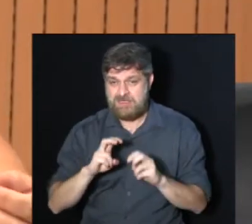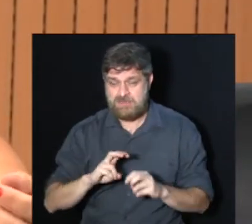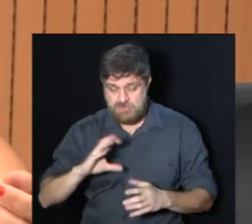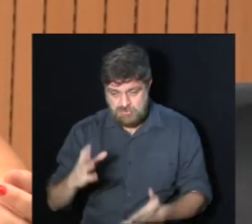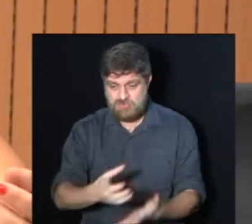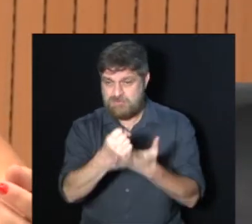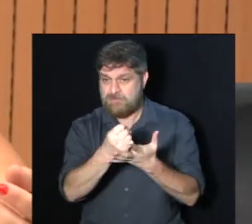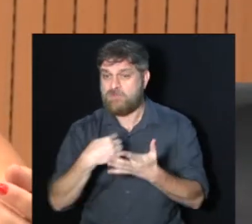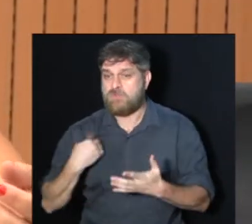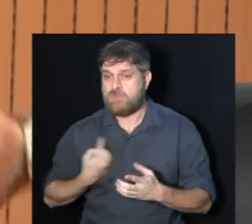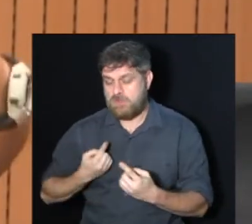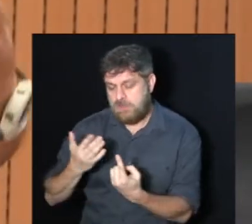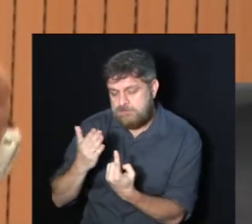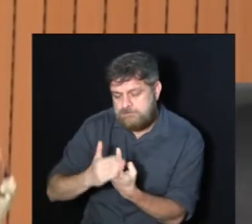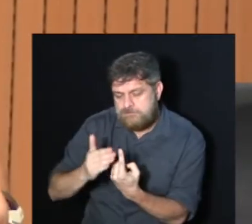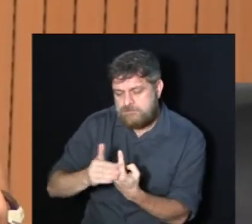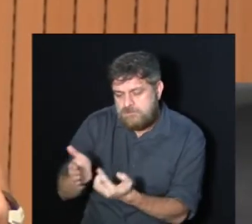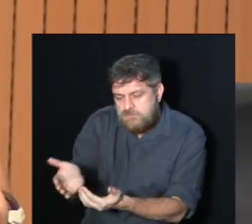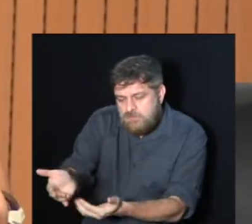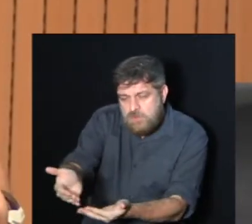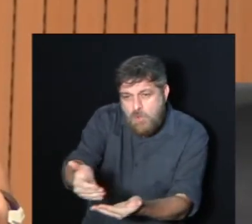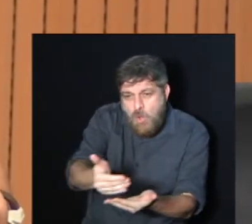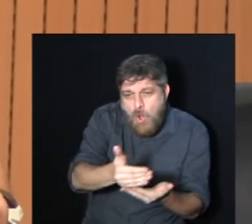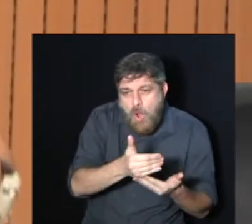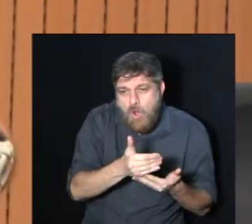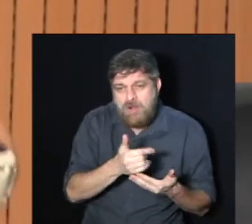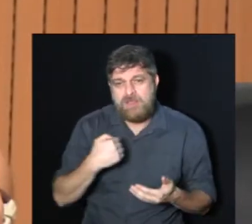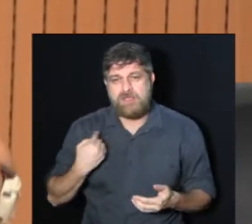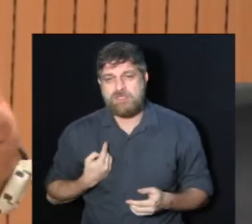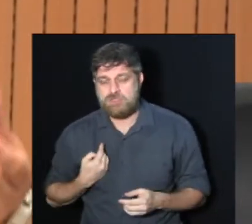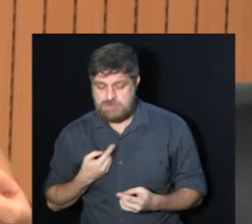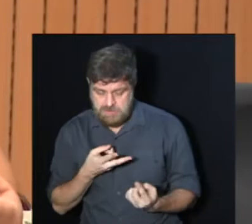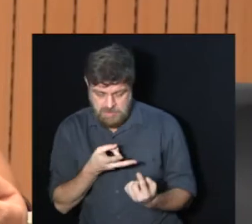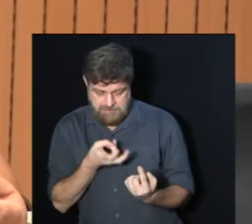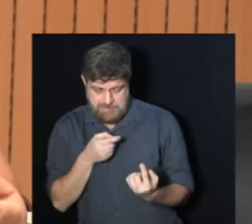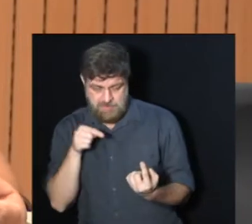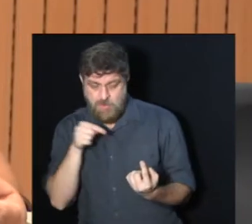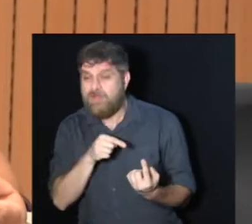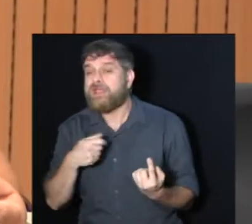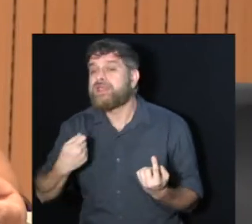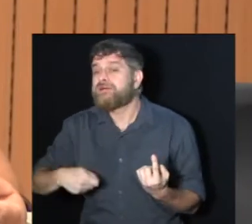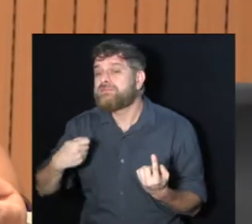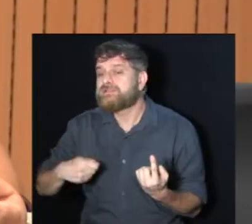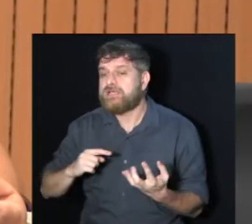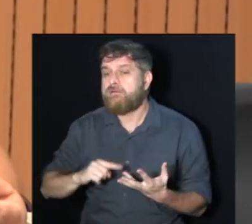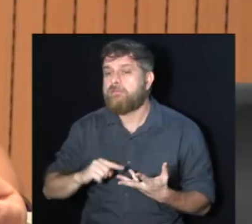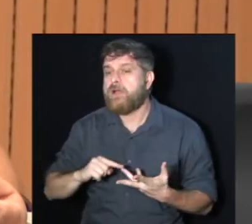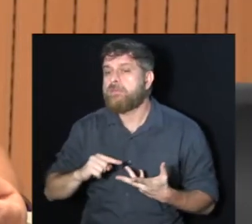acolhíamos, né, e verificávamos qual era a demanda dessa mulher, né?